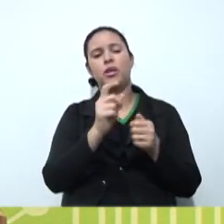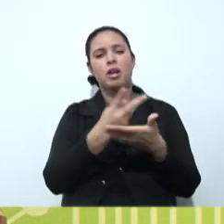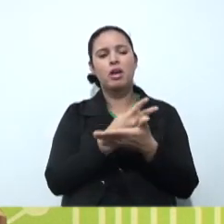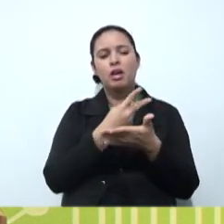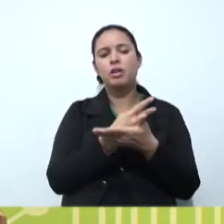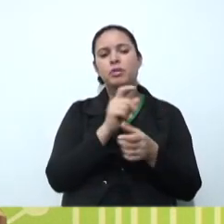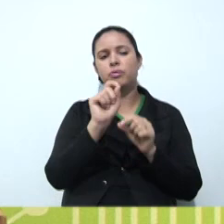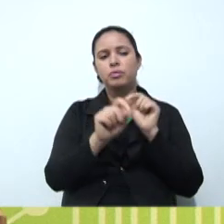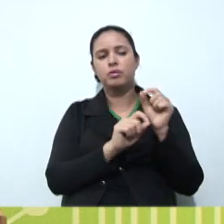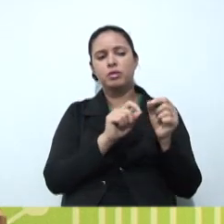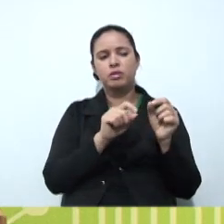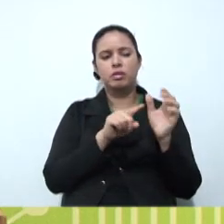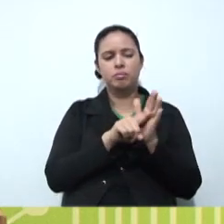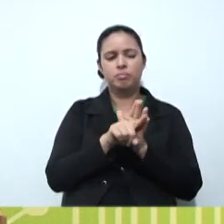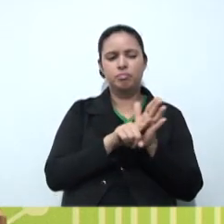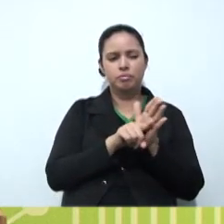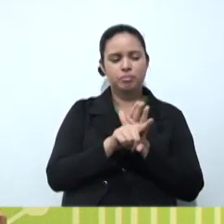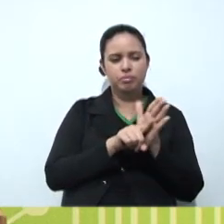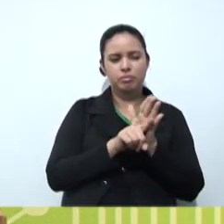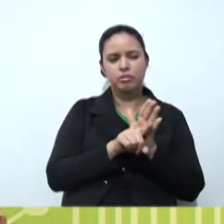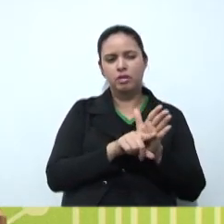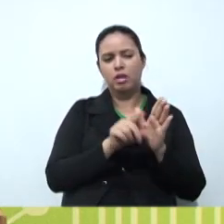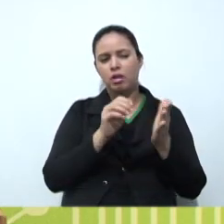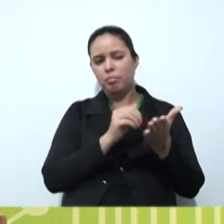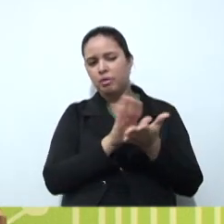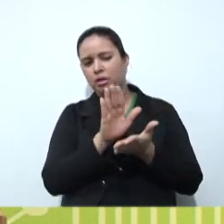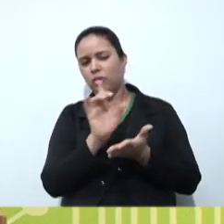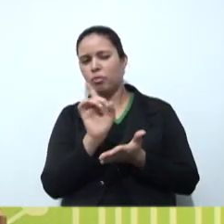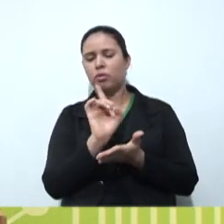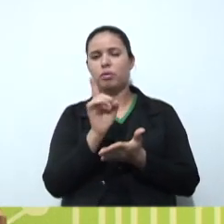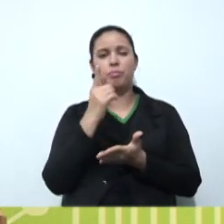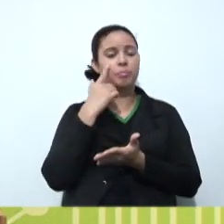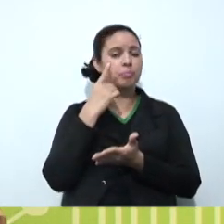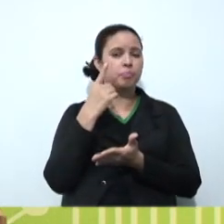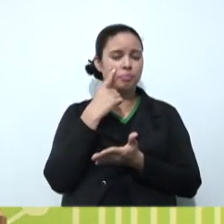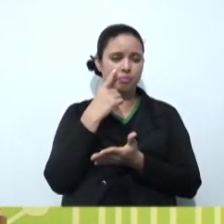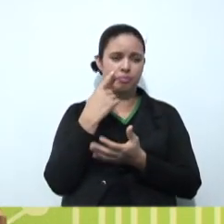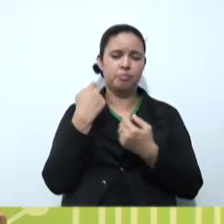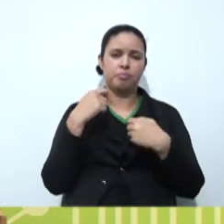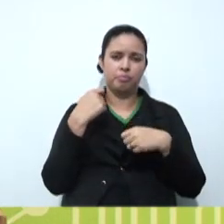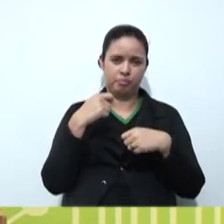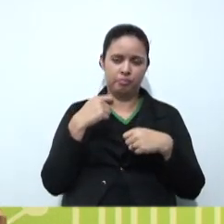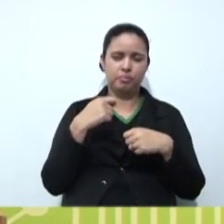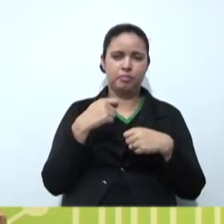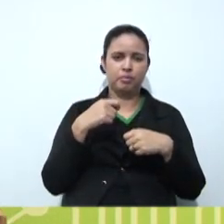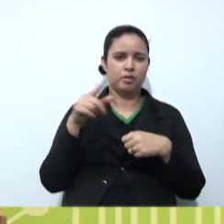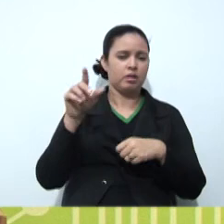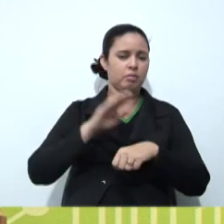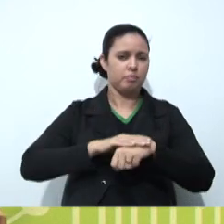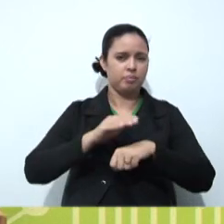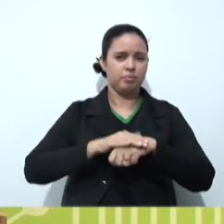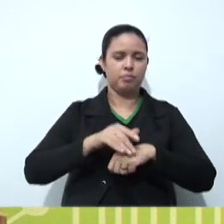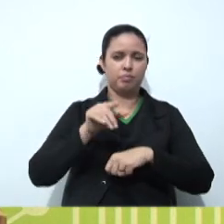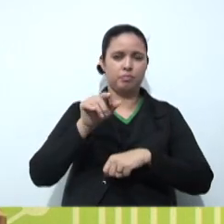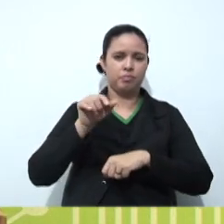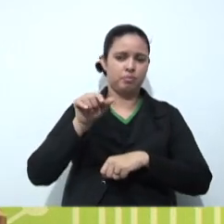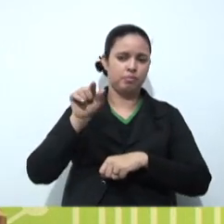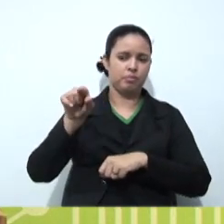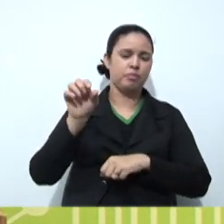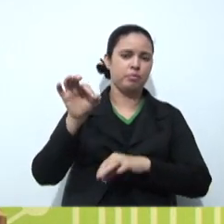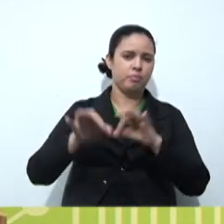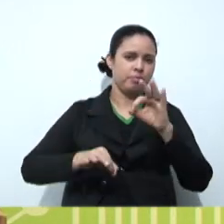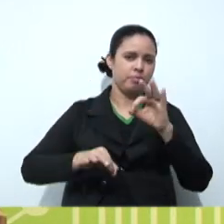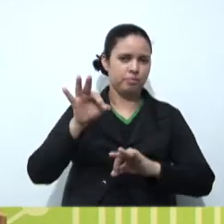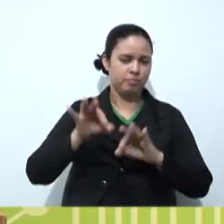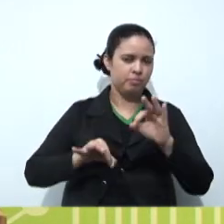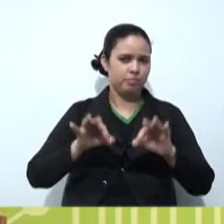cometeu. Ah, foi essa e essa. Então, infelizmente, seu contrato de trabalho realmente vai ser rescindido e você não vai